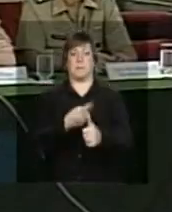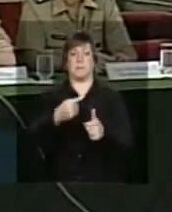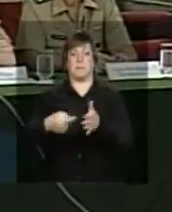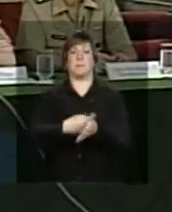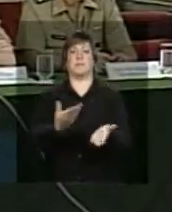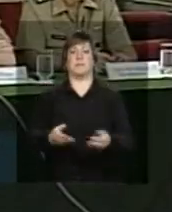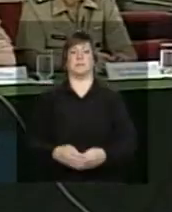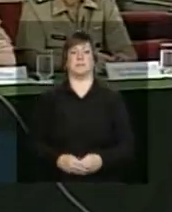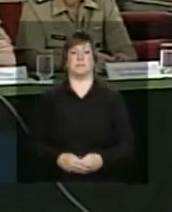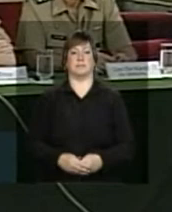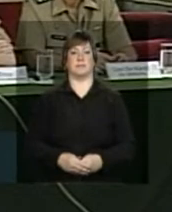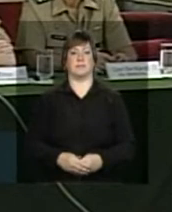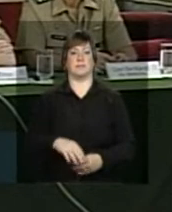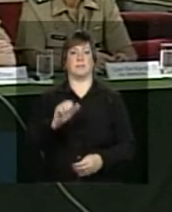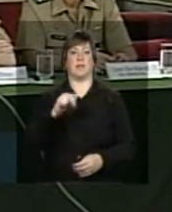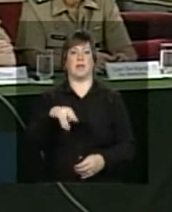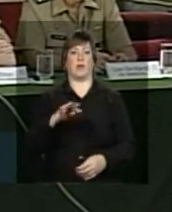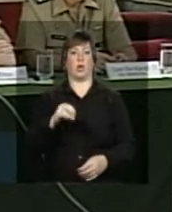Antônio Werneck.